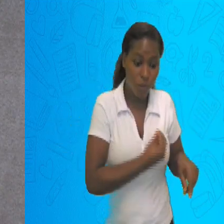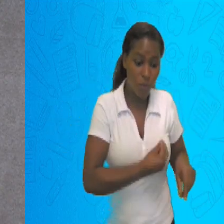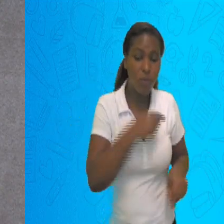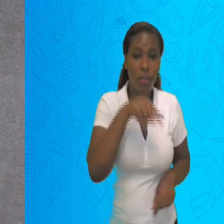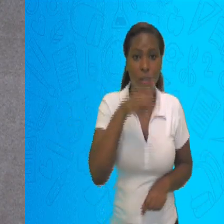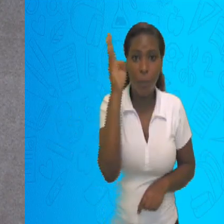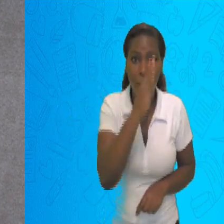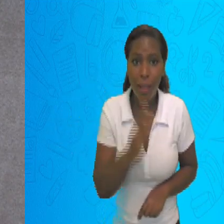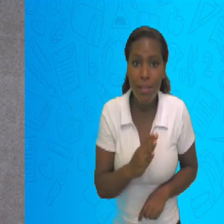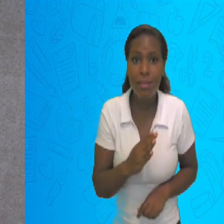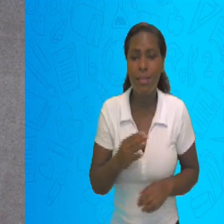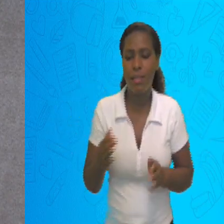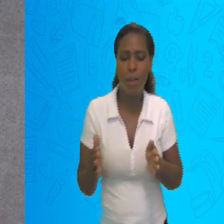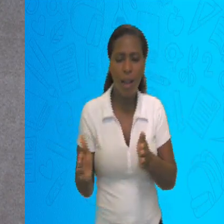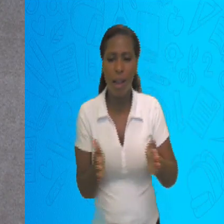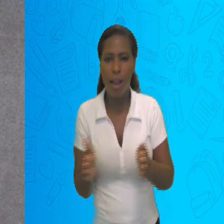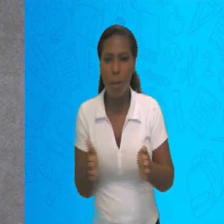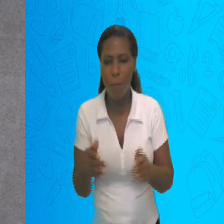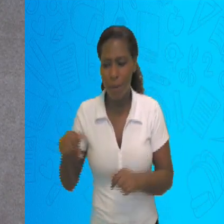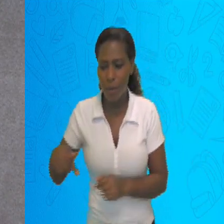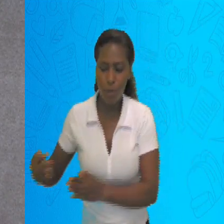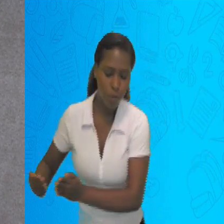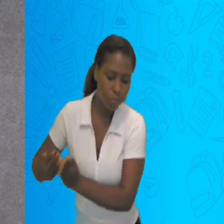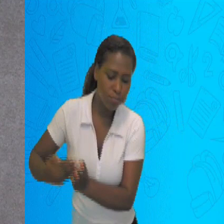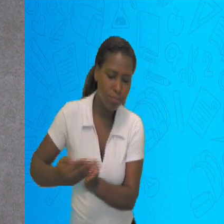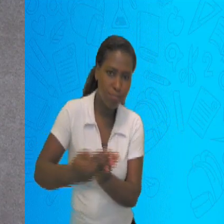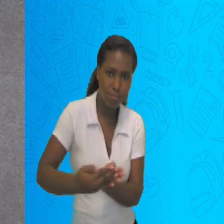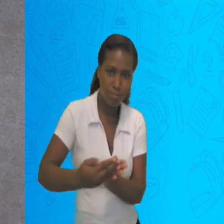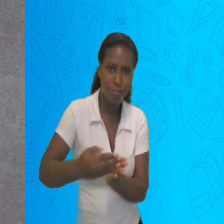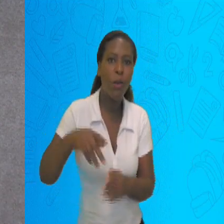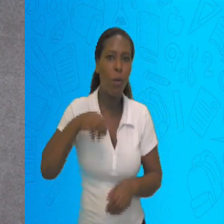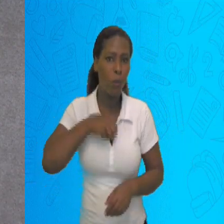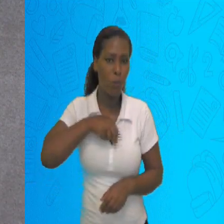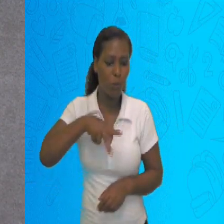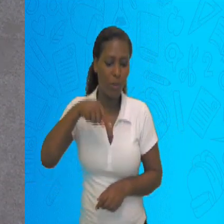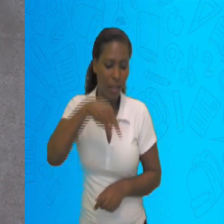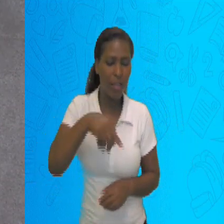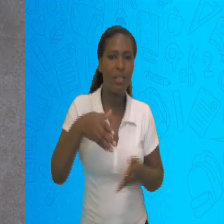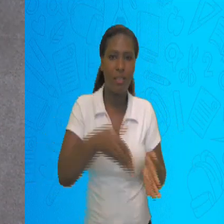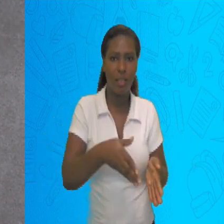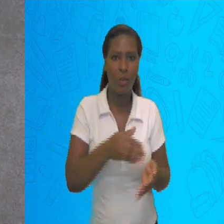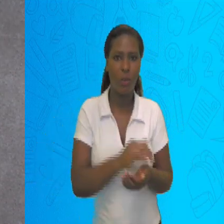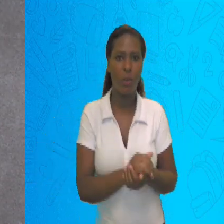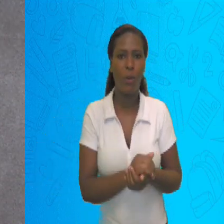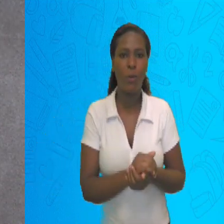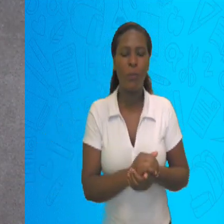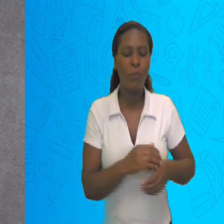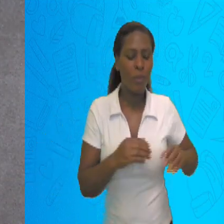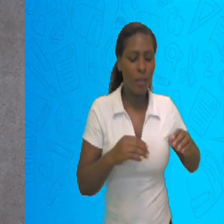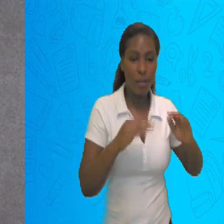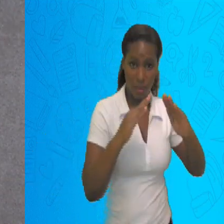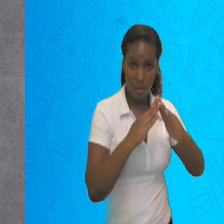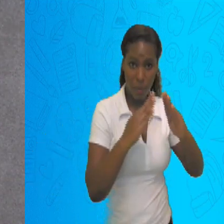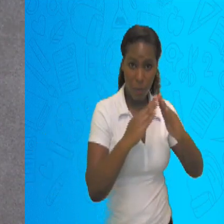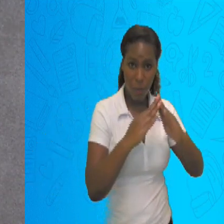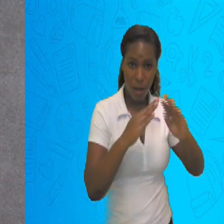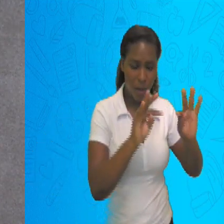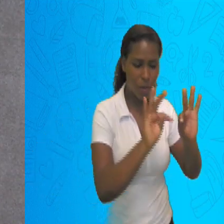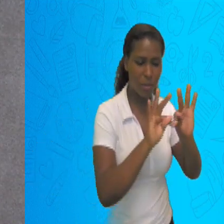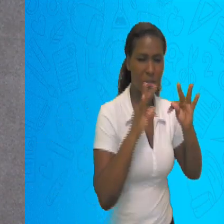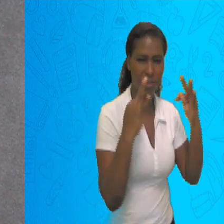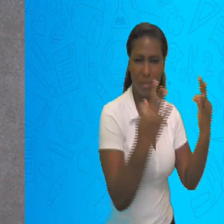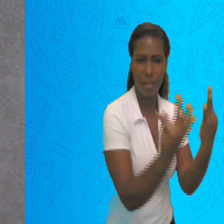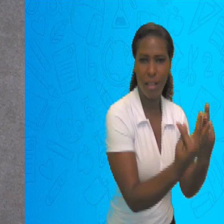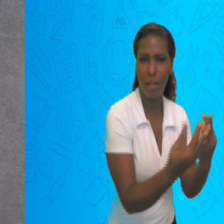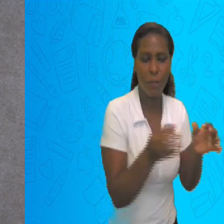Viviam em aldeias. As moradias podiam estar organizadas em círculos, onde